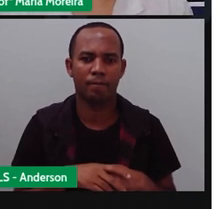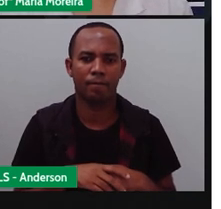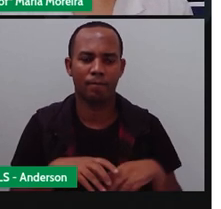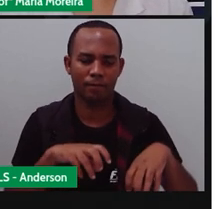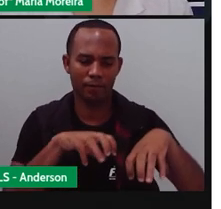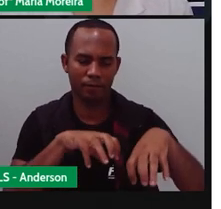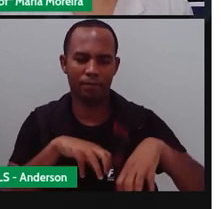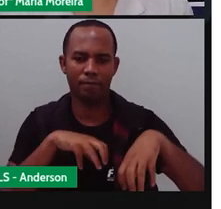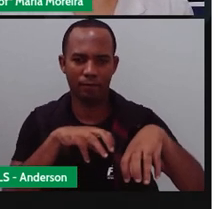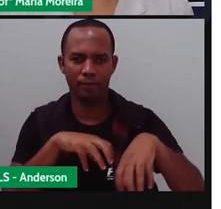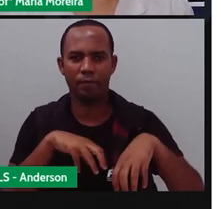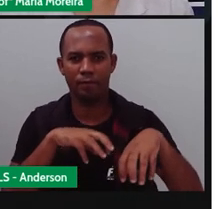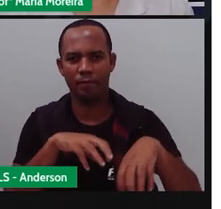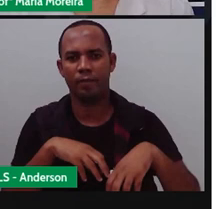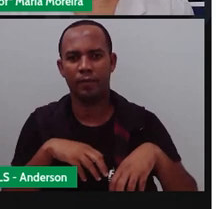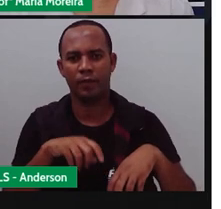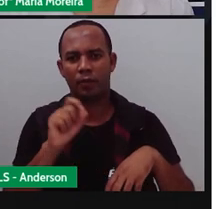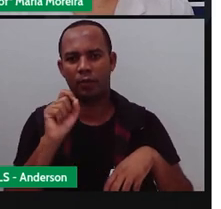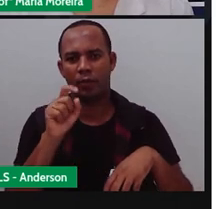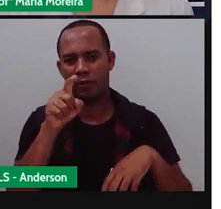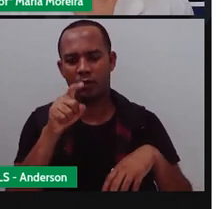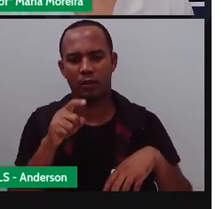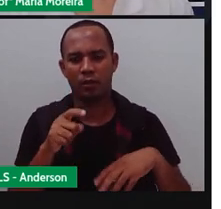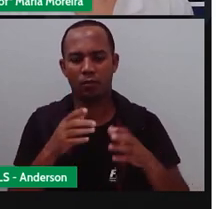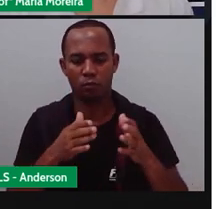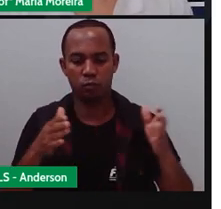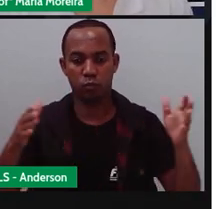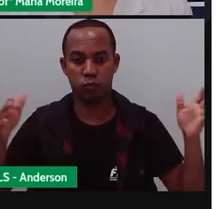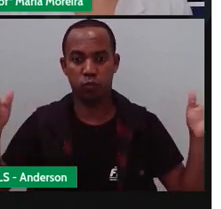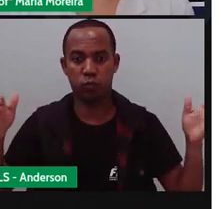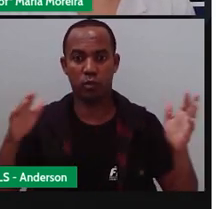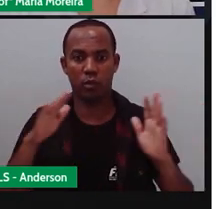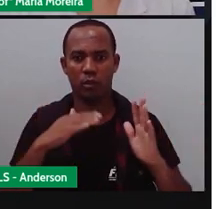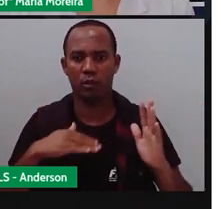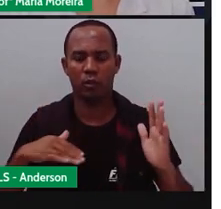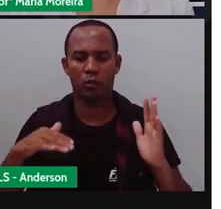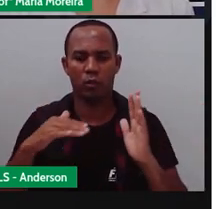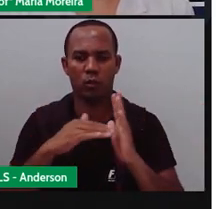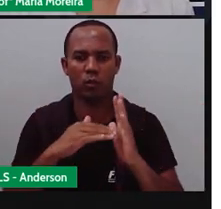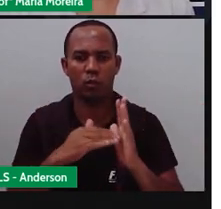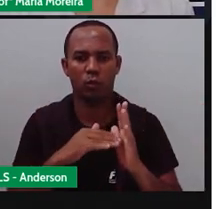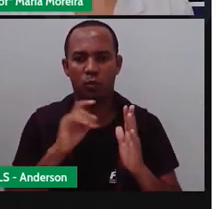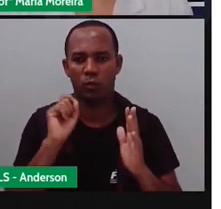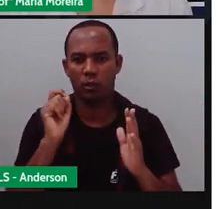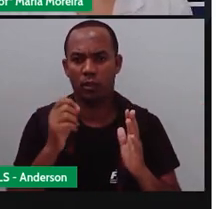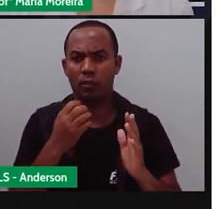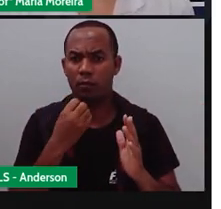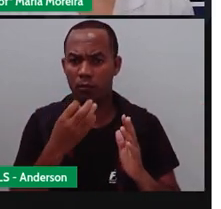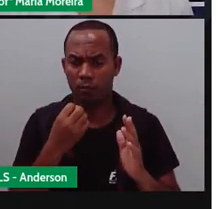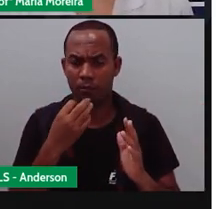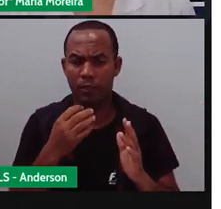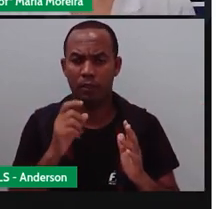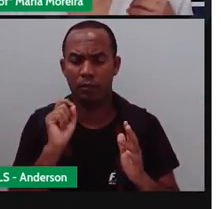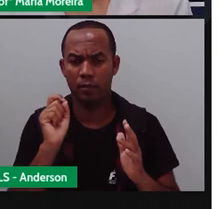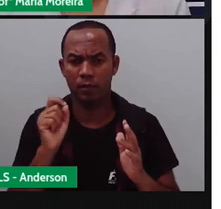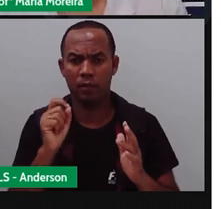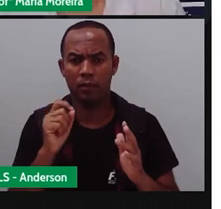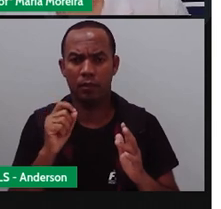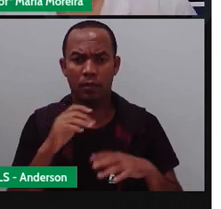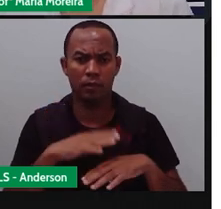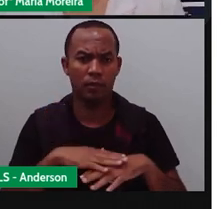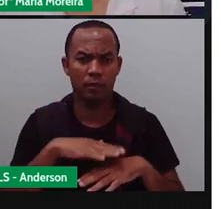tratando-se de uma máquina gigantesca e robusta né isso toda a sinalização é bem-vinda então o trator